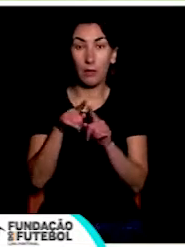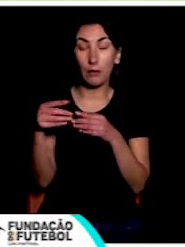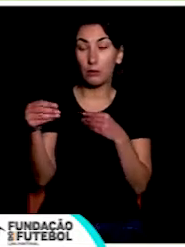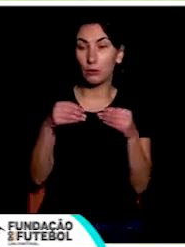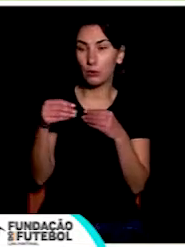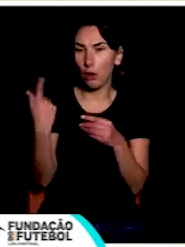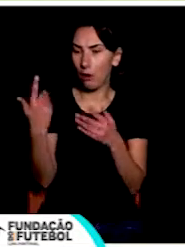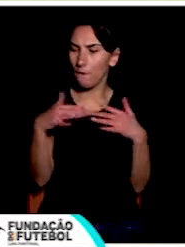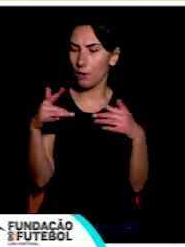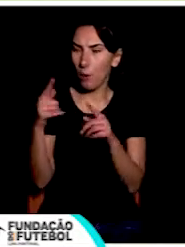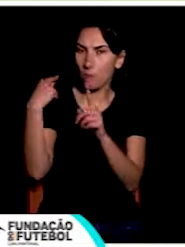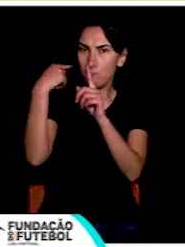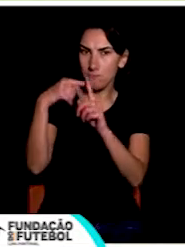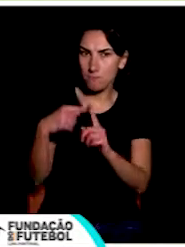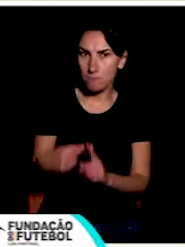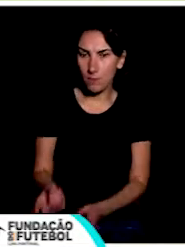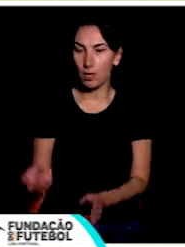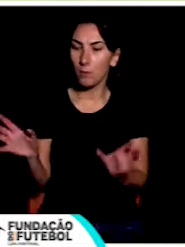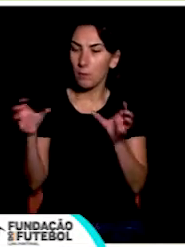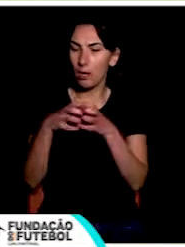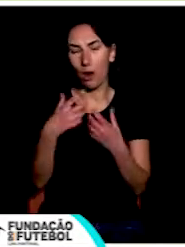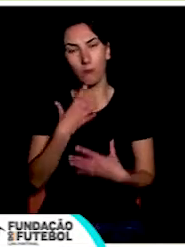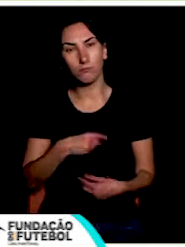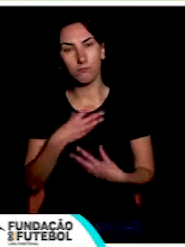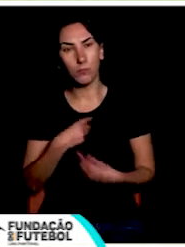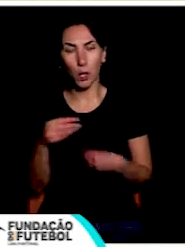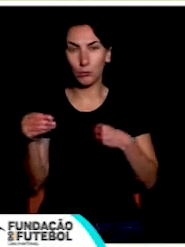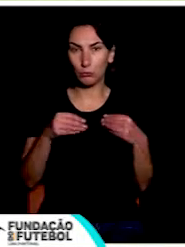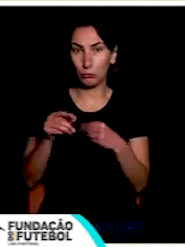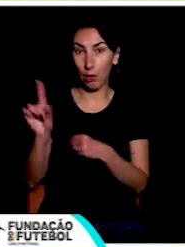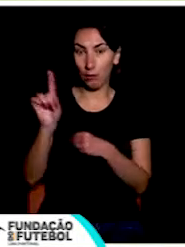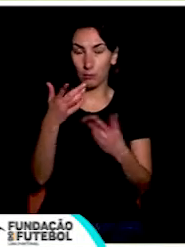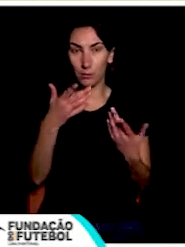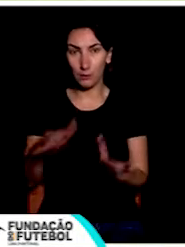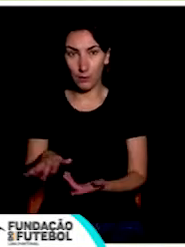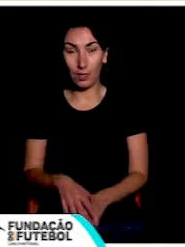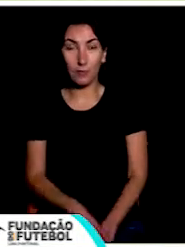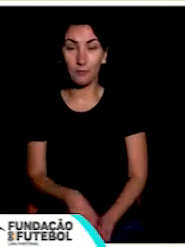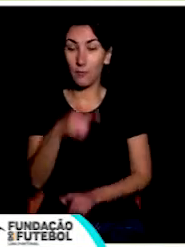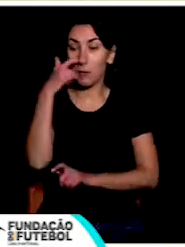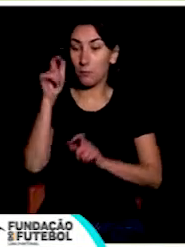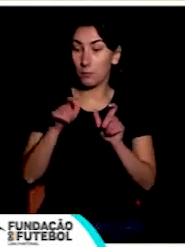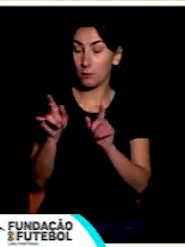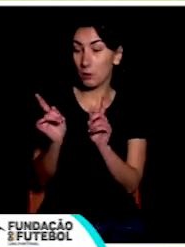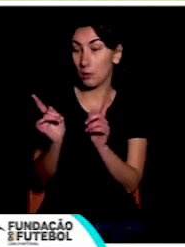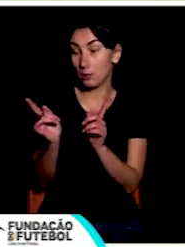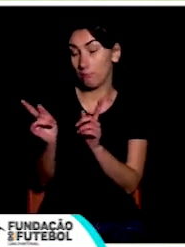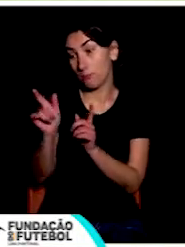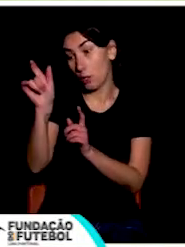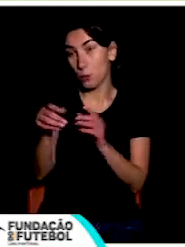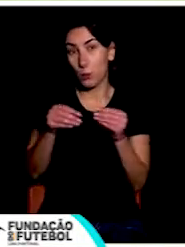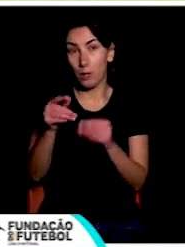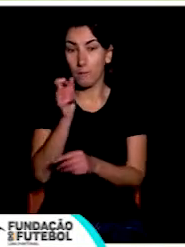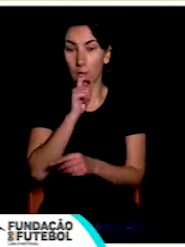Académica joga futebol positivo, tem uma equipa que gosta de jogar na primeira fase, tem malta na frente, jogadores na